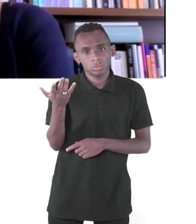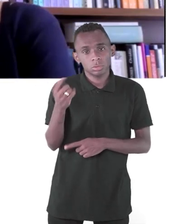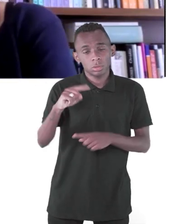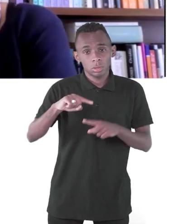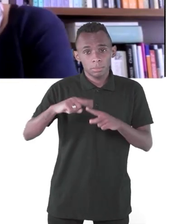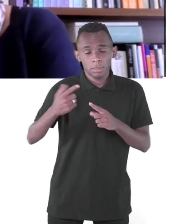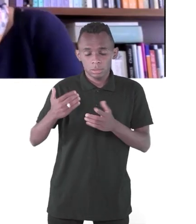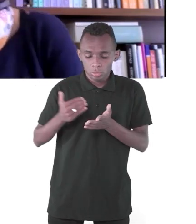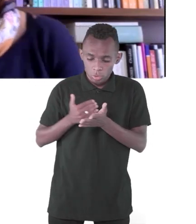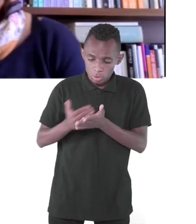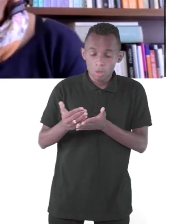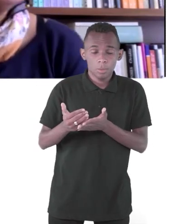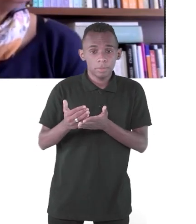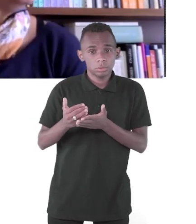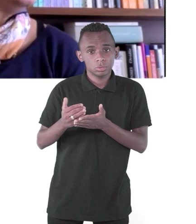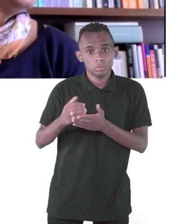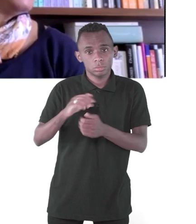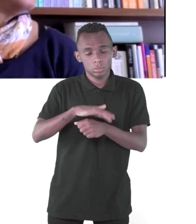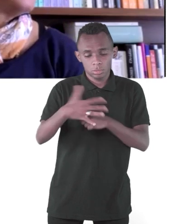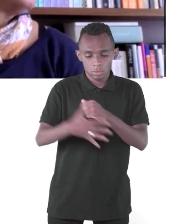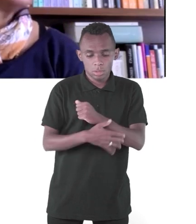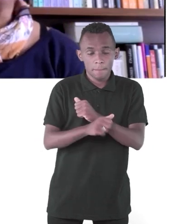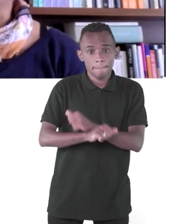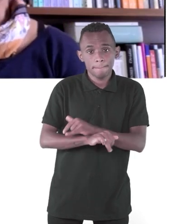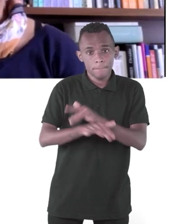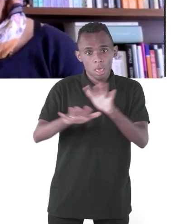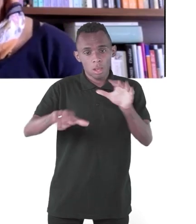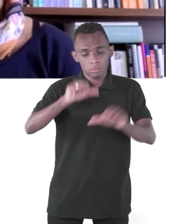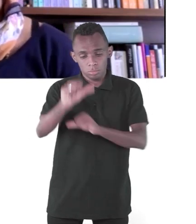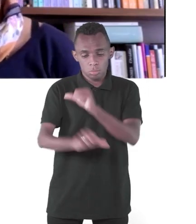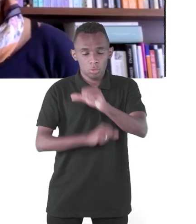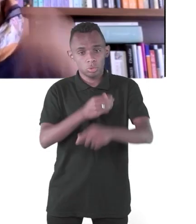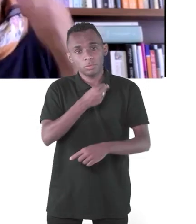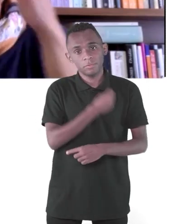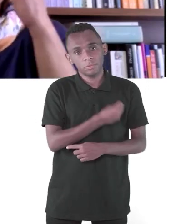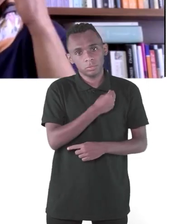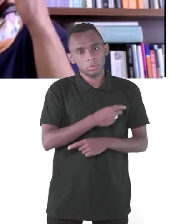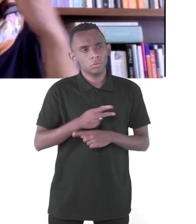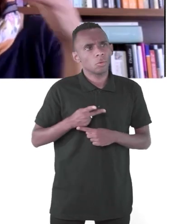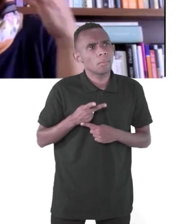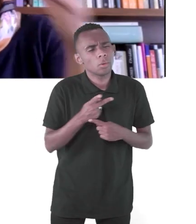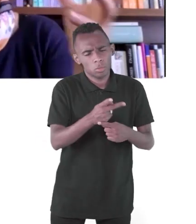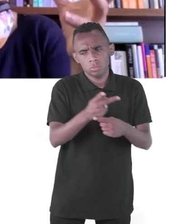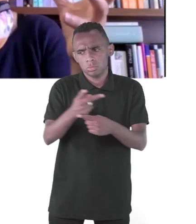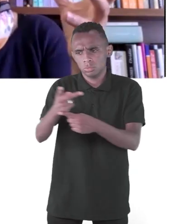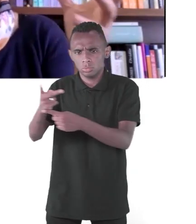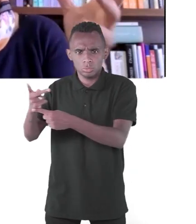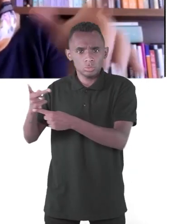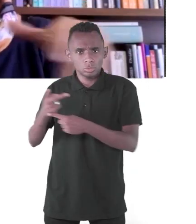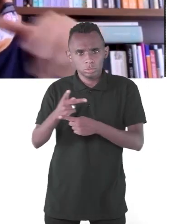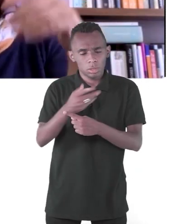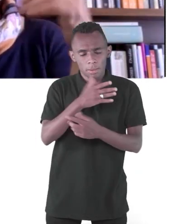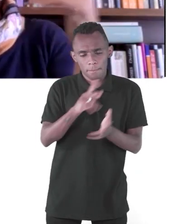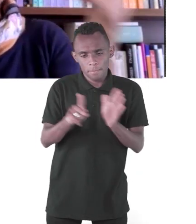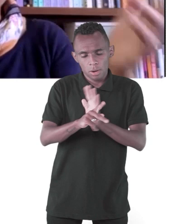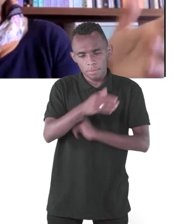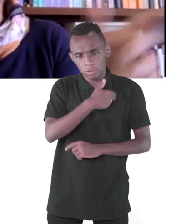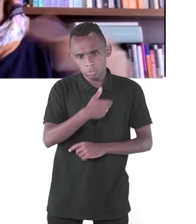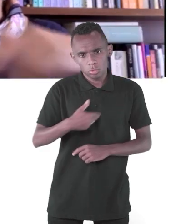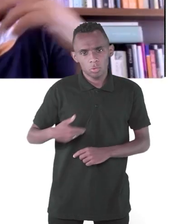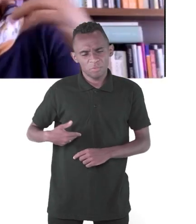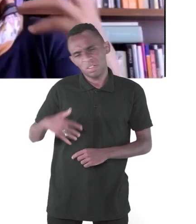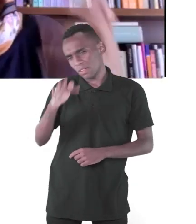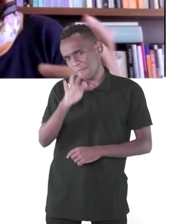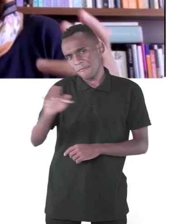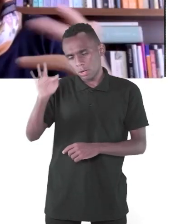há pouco. Quando começou a pandemia e a vida virou de cabeça para baixo, eu fui procurar essas emissoras, que são emissoras